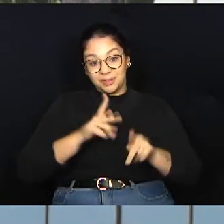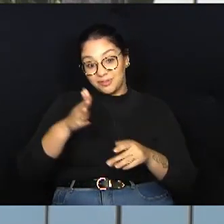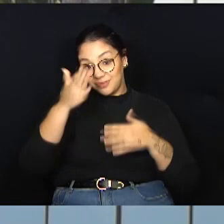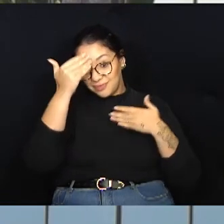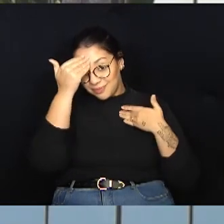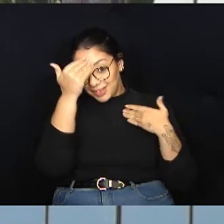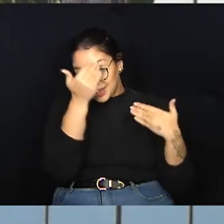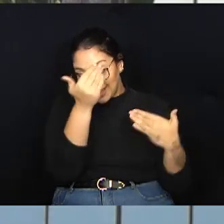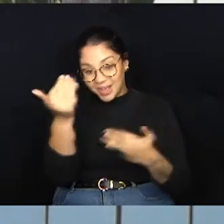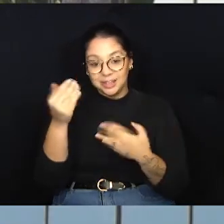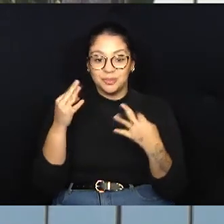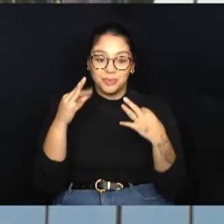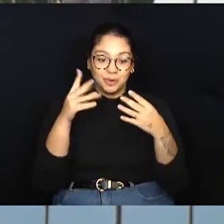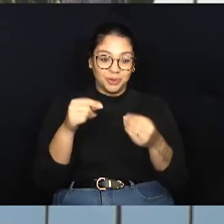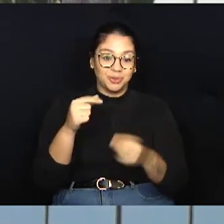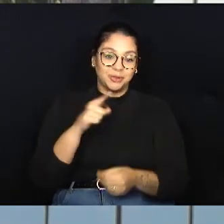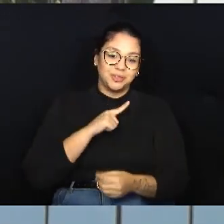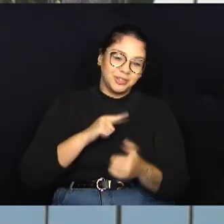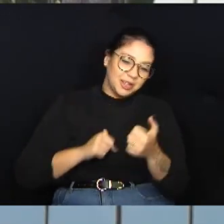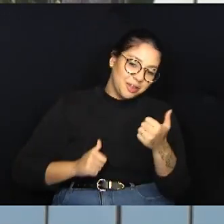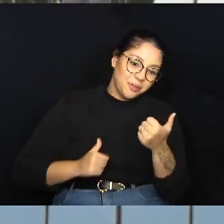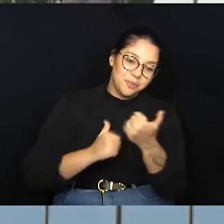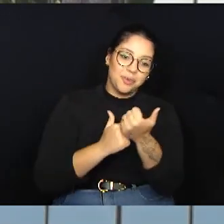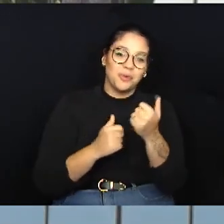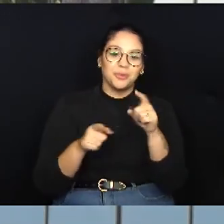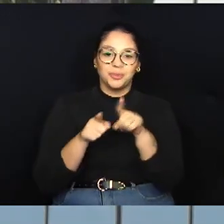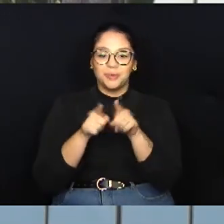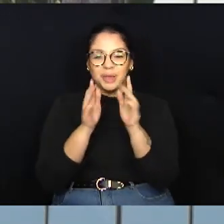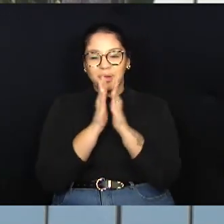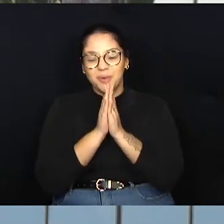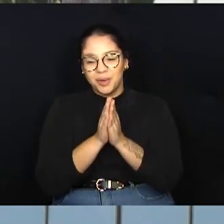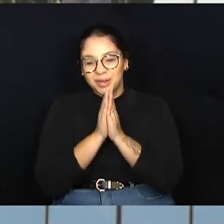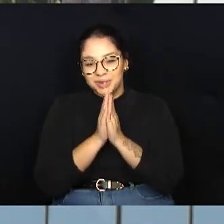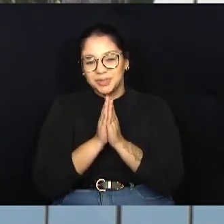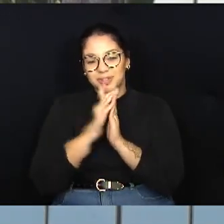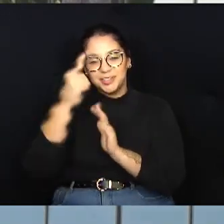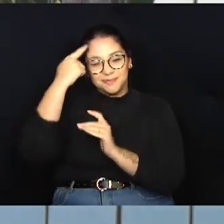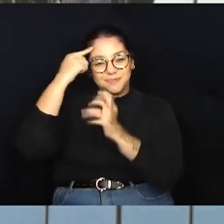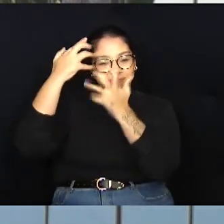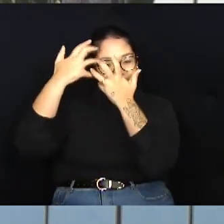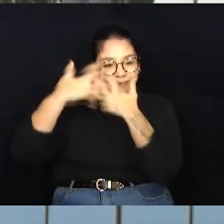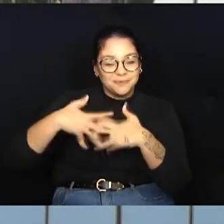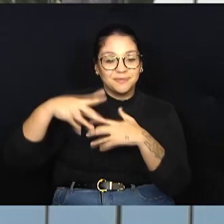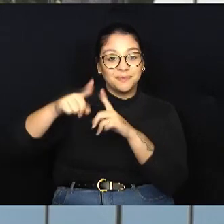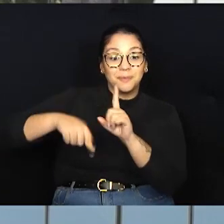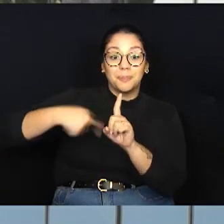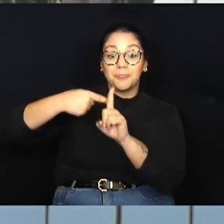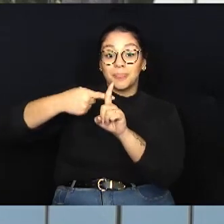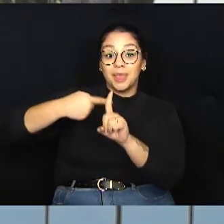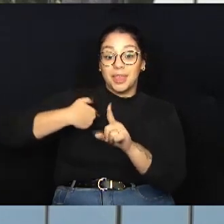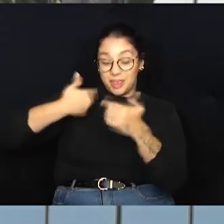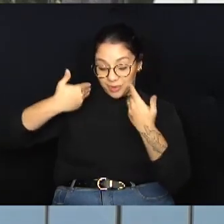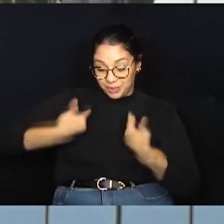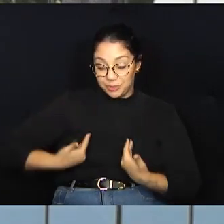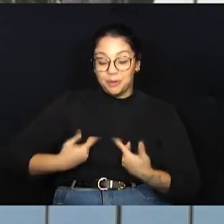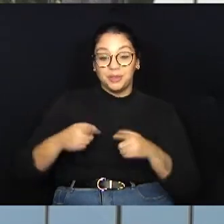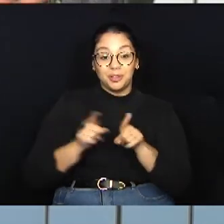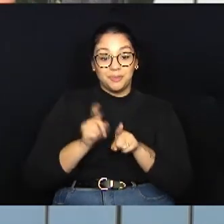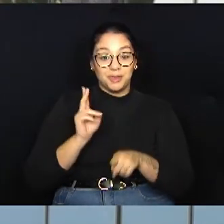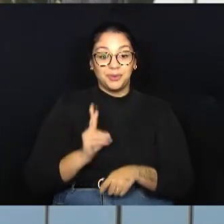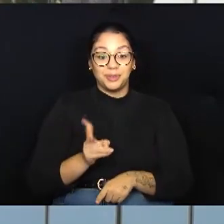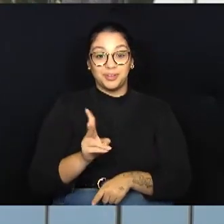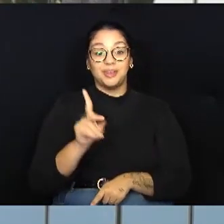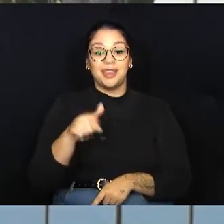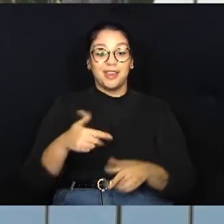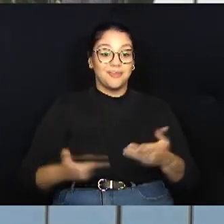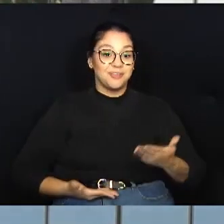por tudo, eu conto com o seu apoio, com suas orações, com seus pensamentos positivos. Estou e continuarei sendo um